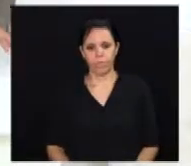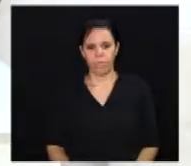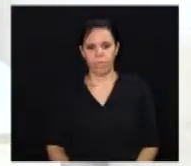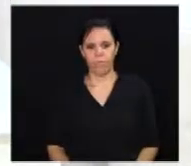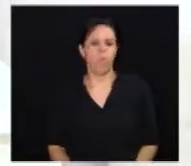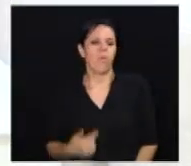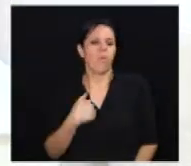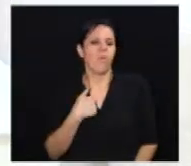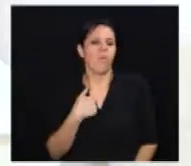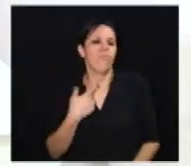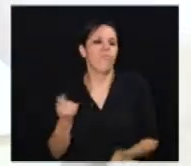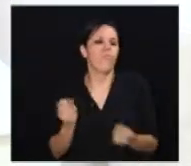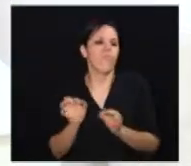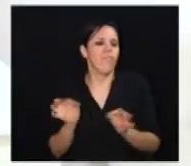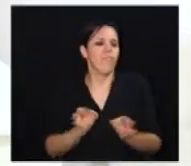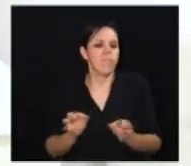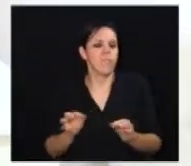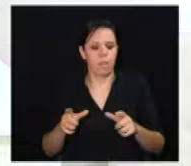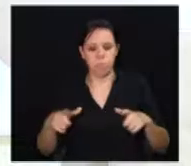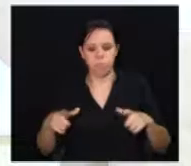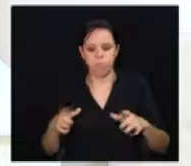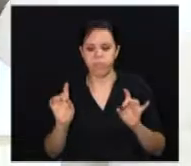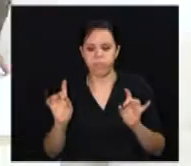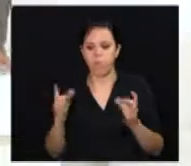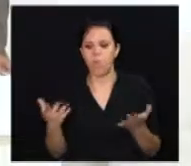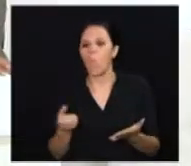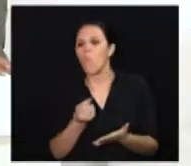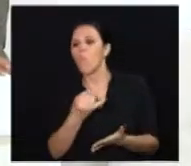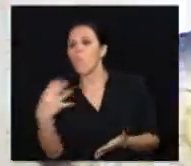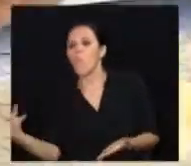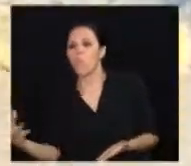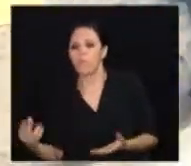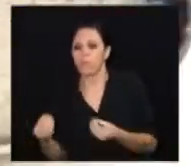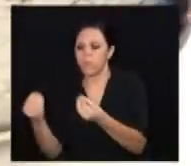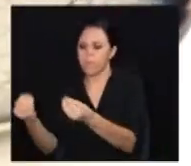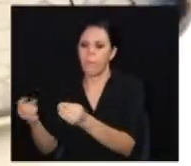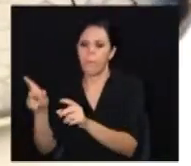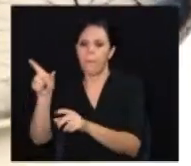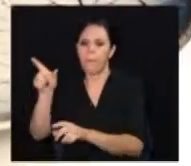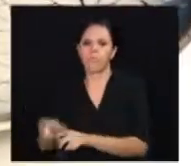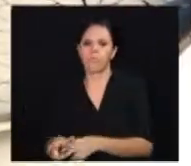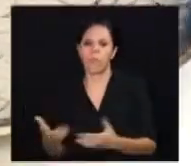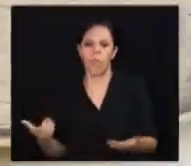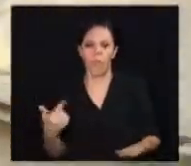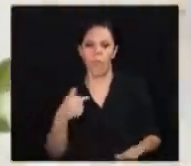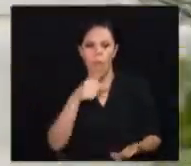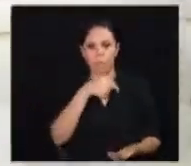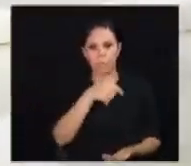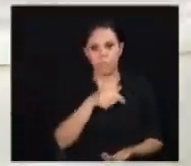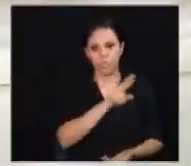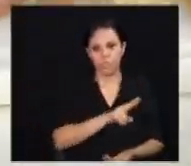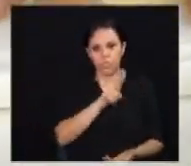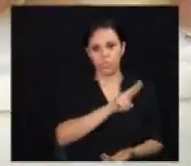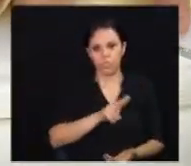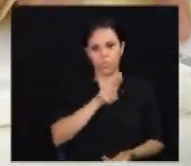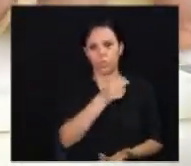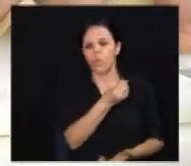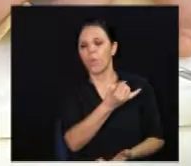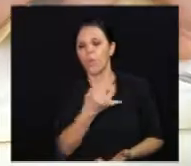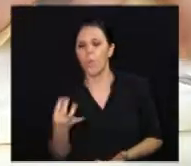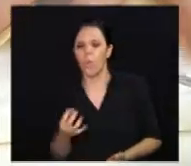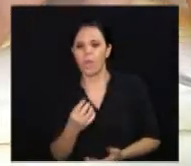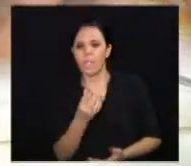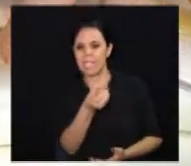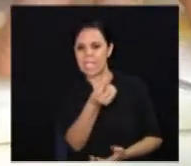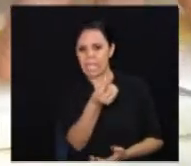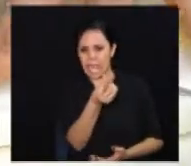Pra eu fazer então um prato para uma pessoa, eu coloco quantas? Aqui a gente usa 6 unidades Seis desse ravioli. É 6 uma